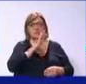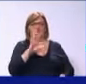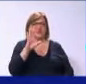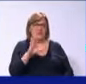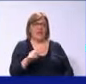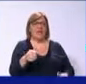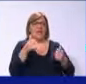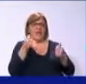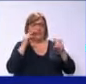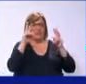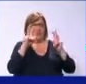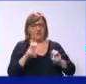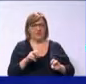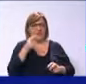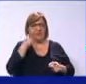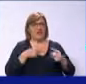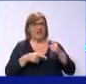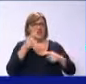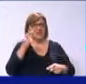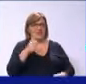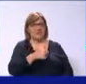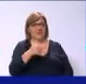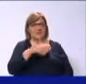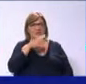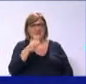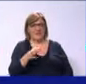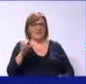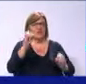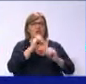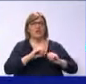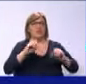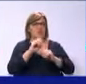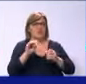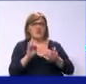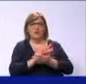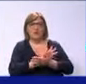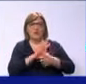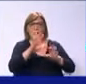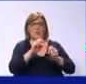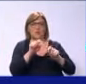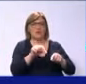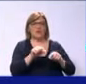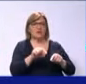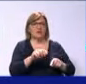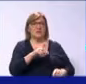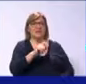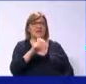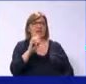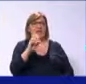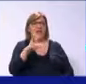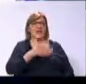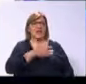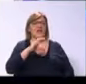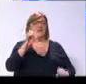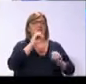e é bom saber igor e é estranho com o bernardo índices mais nenhum órgão de comunicação social ter cuidado nisto e o record para testar a